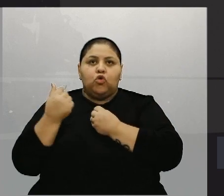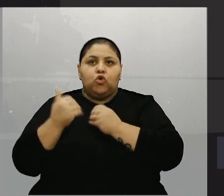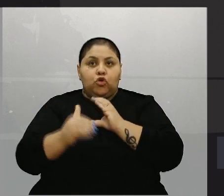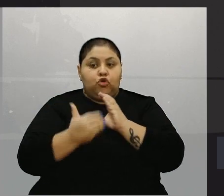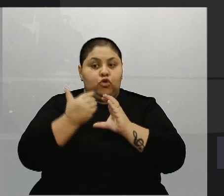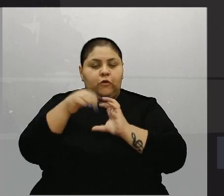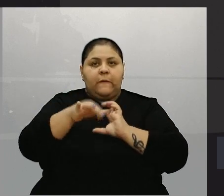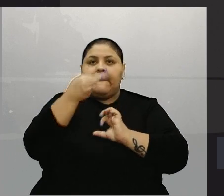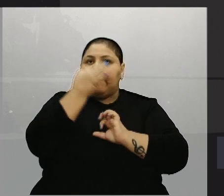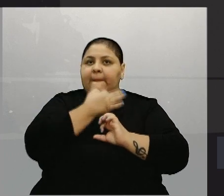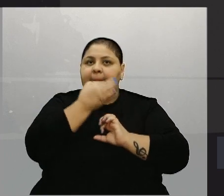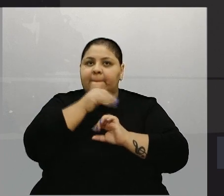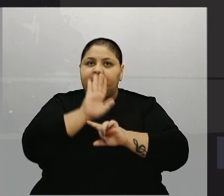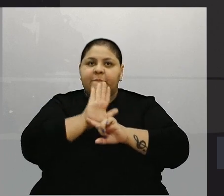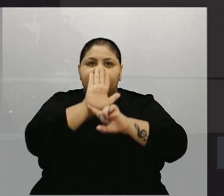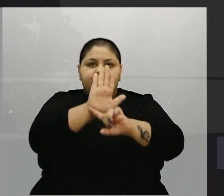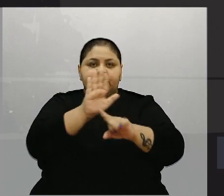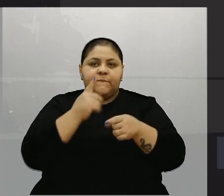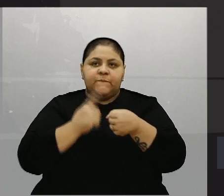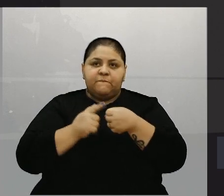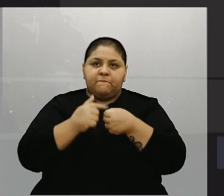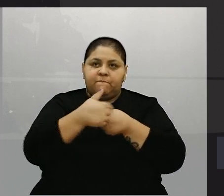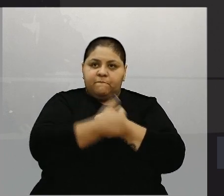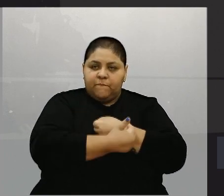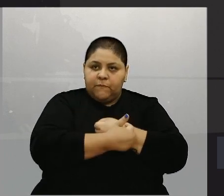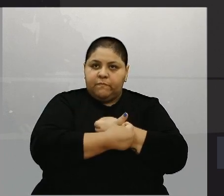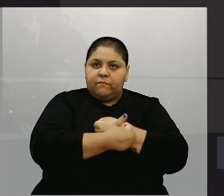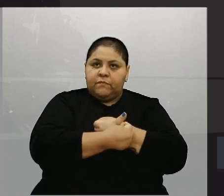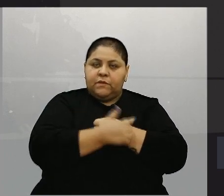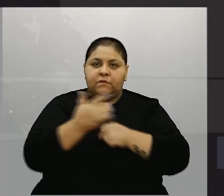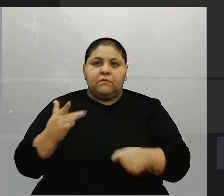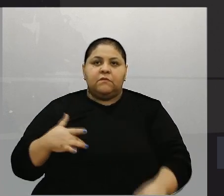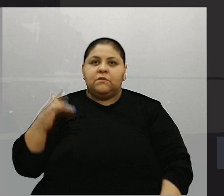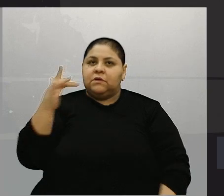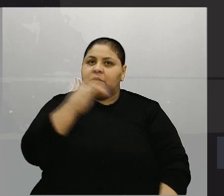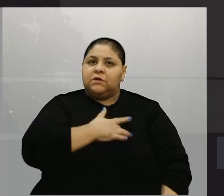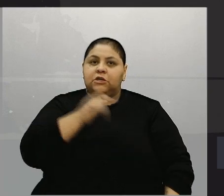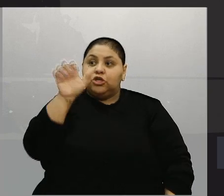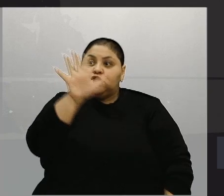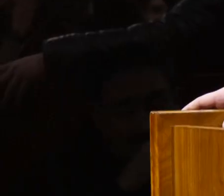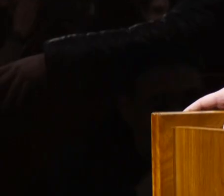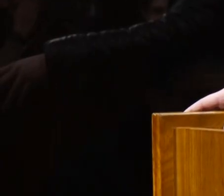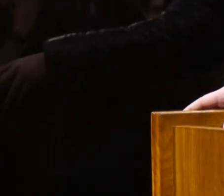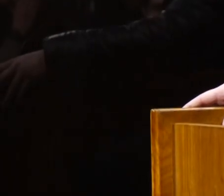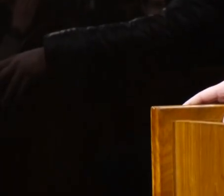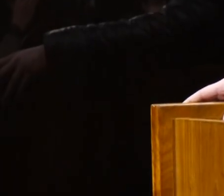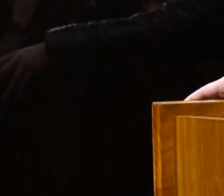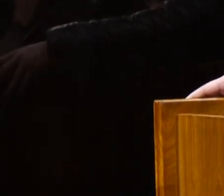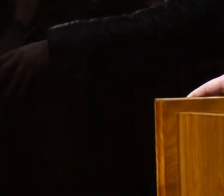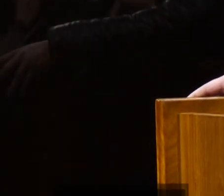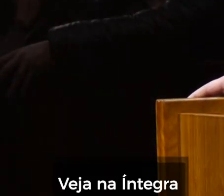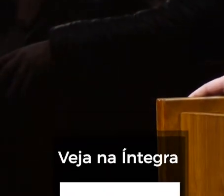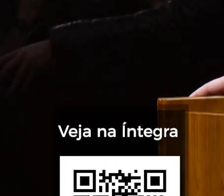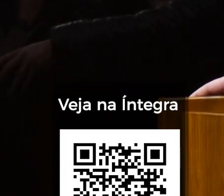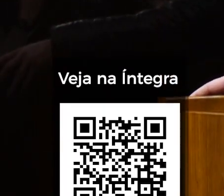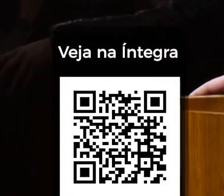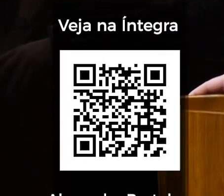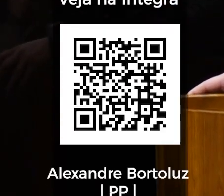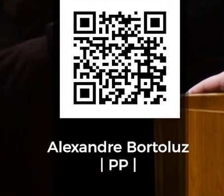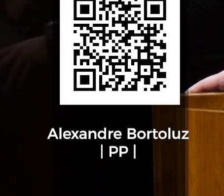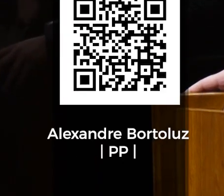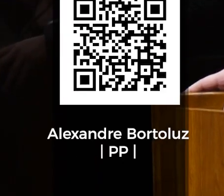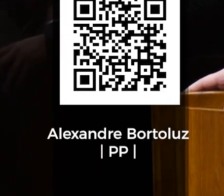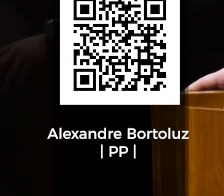Caxias, que auxilia a cidade de Caxias, auxilia a saúde como um todo de Caxias do Sul. O parlamentar Alexandre Bortoluz,